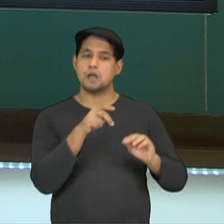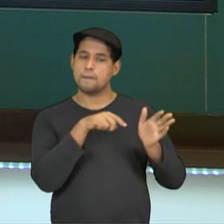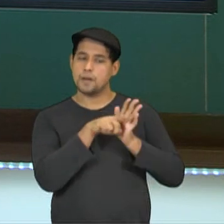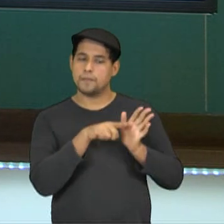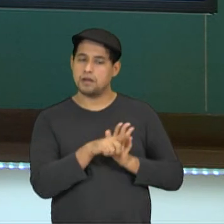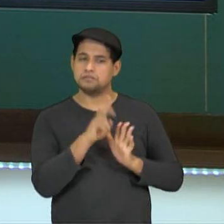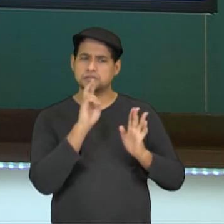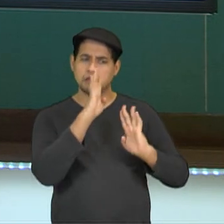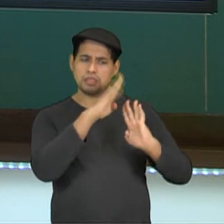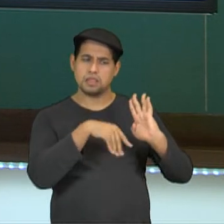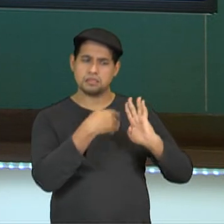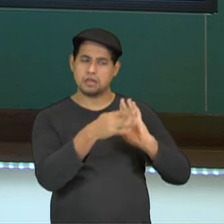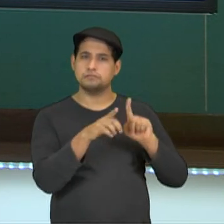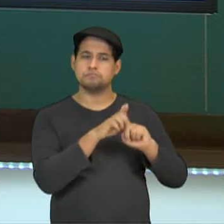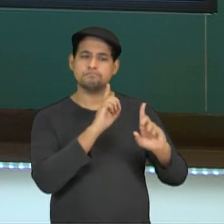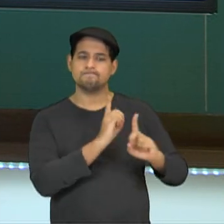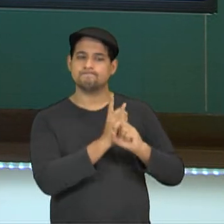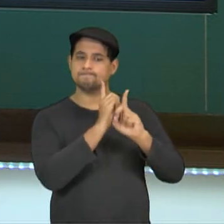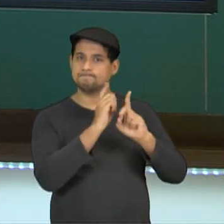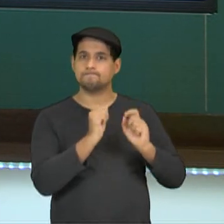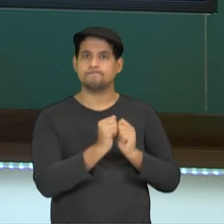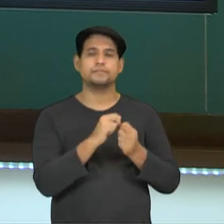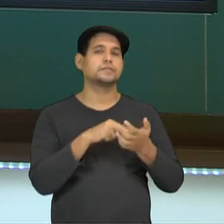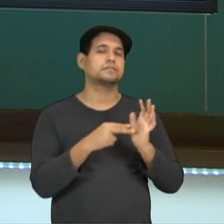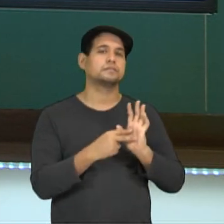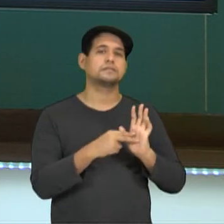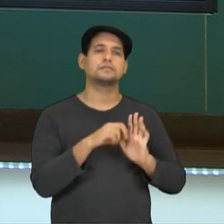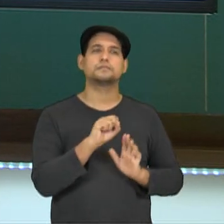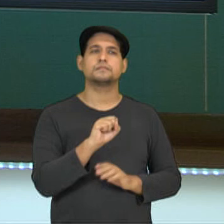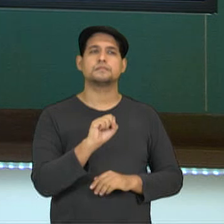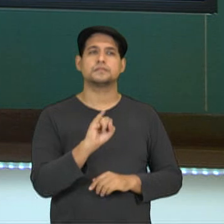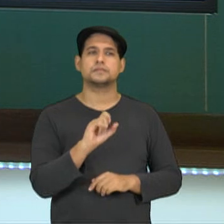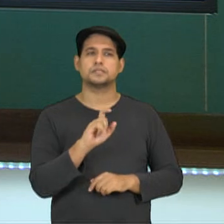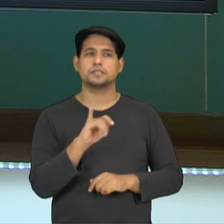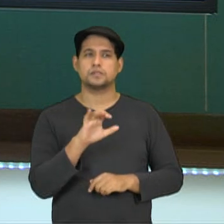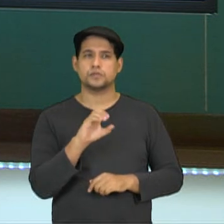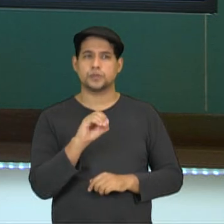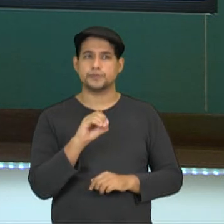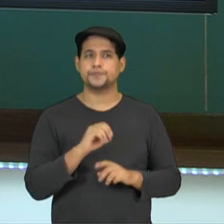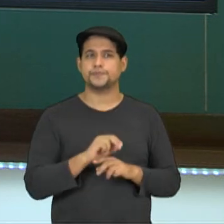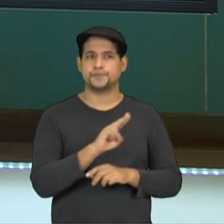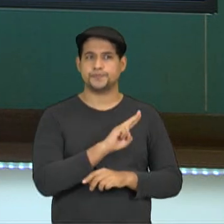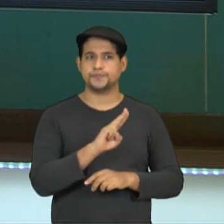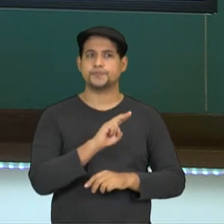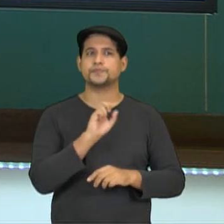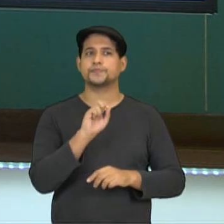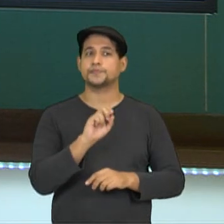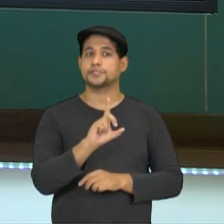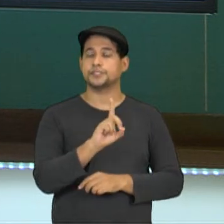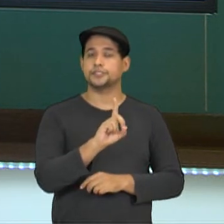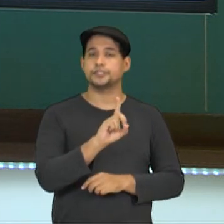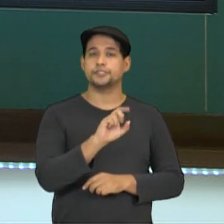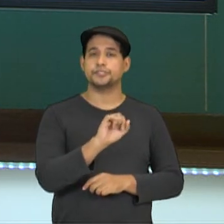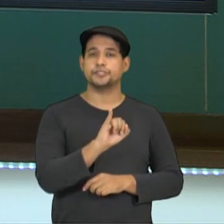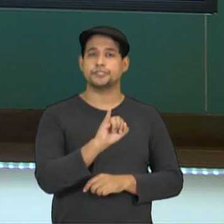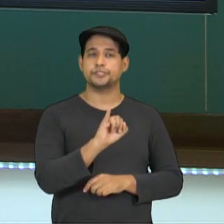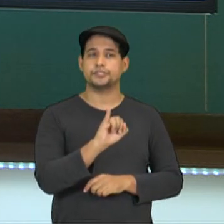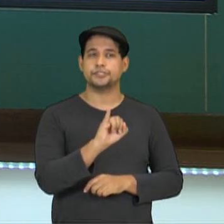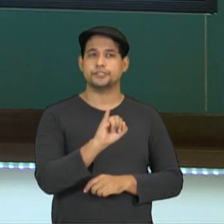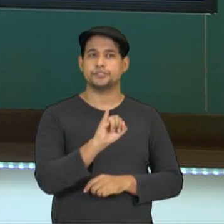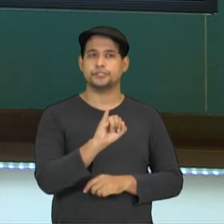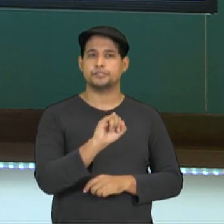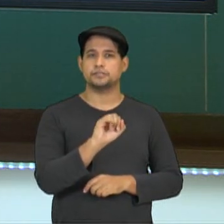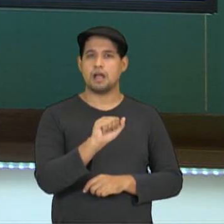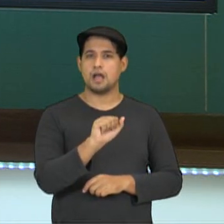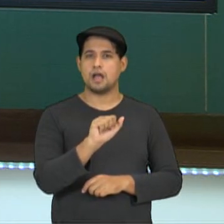a tabela periódica, você encontrou ele lá, é o silício. Por isso que o nome desse óxido ficou dióxido de